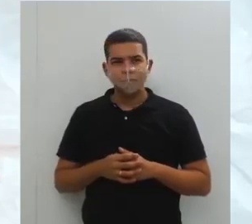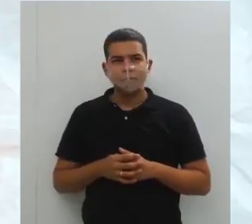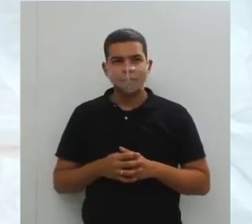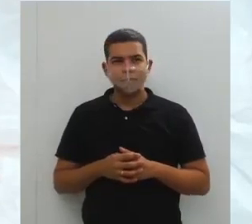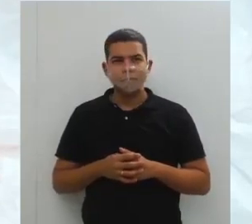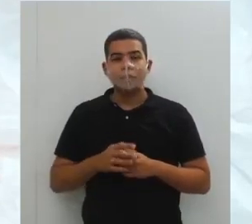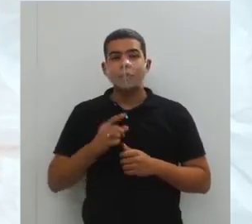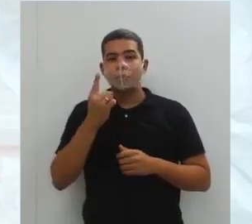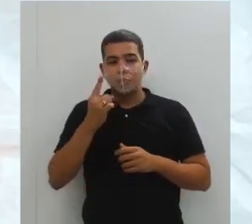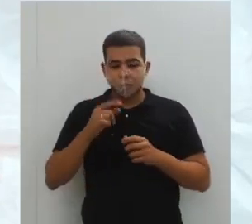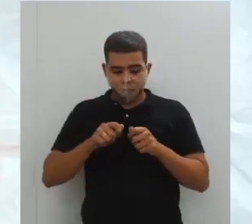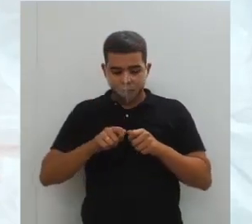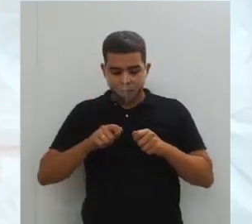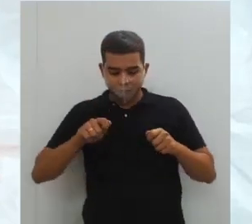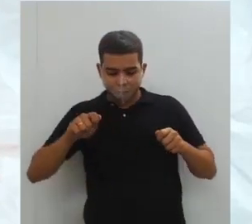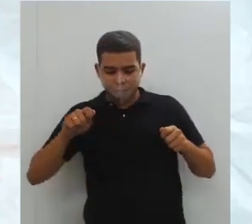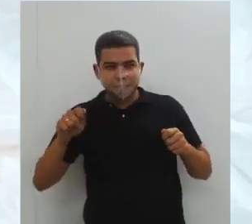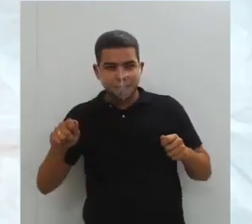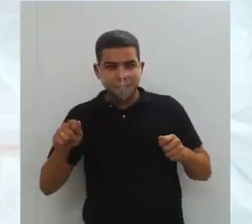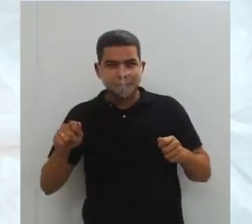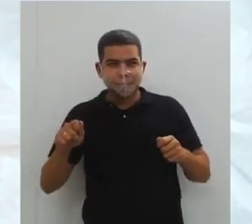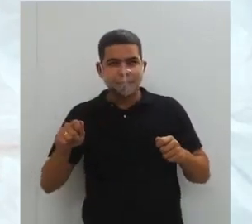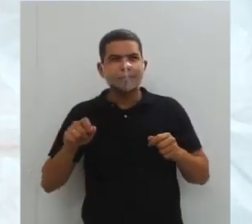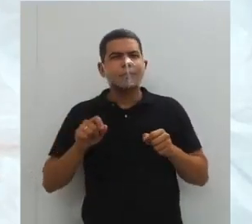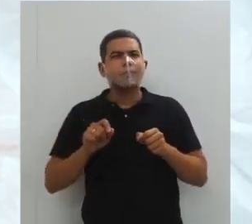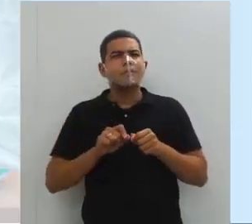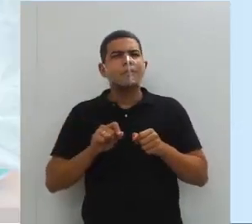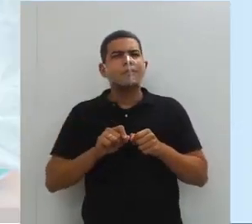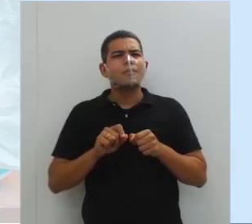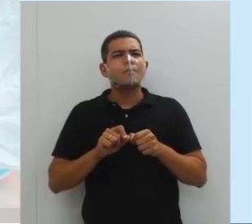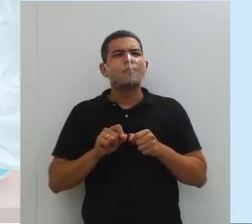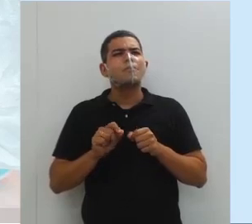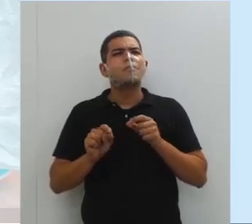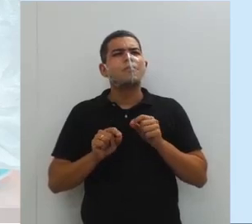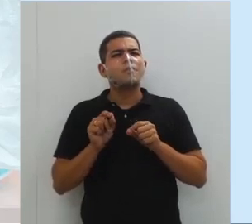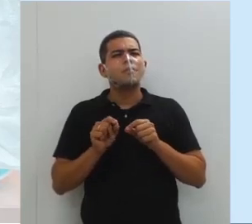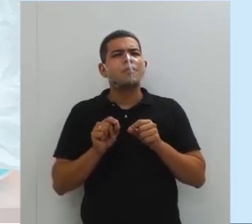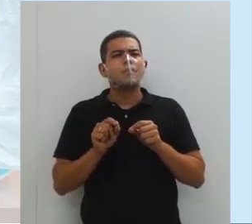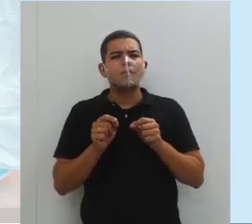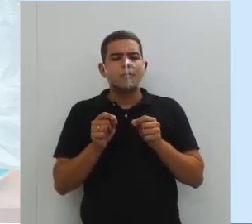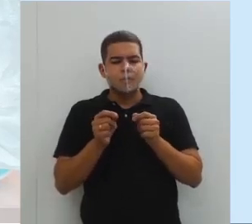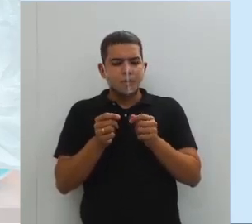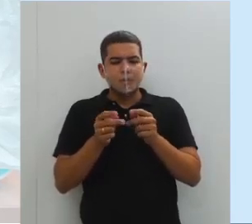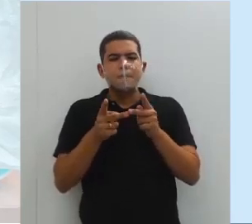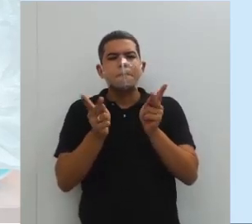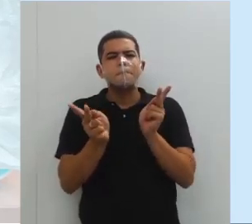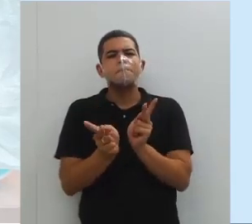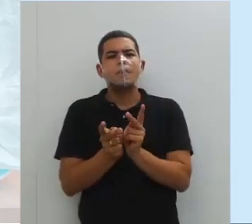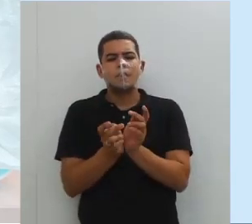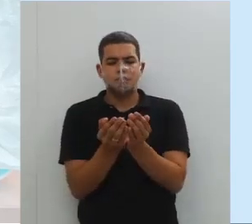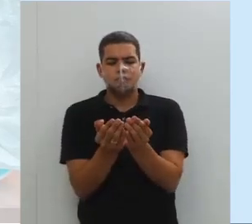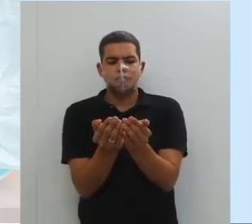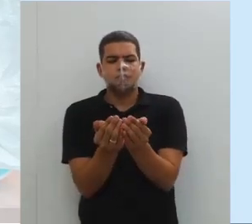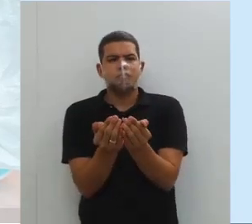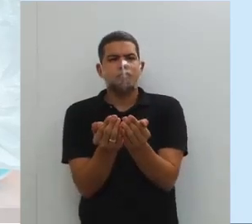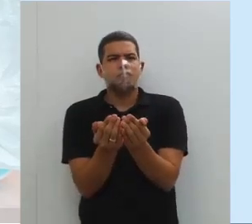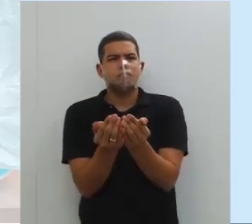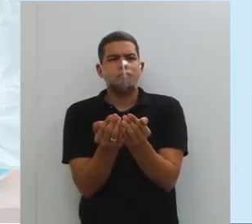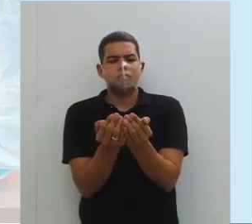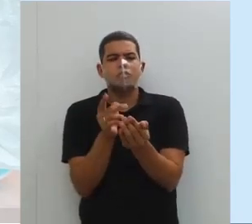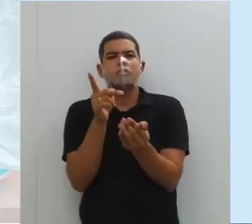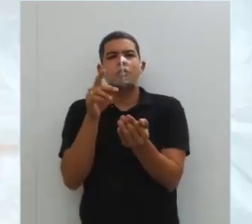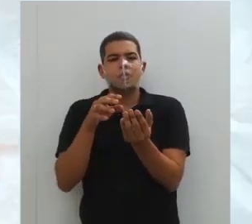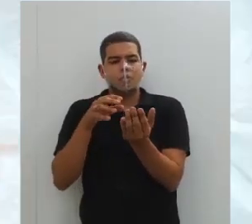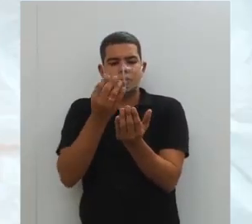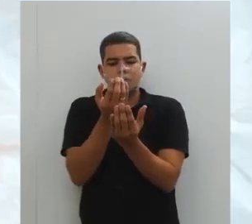A gente abre uma das folhinhas e vai fazer um molde como se fosse um pratinho, uma tigelinha, no tamanho da